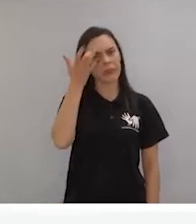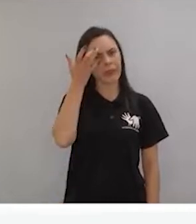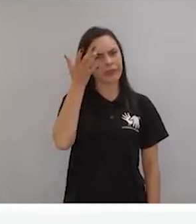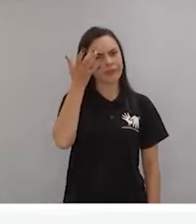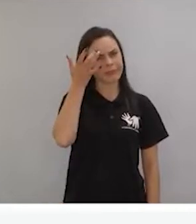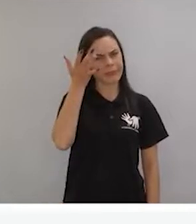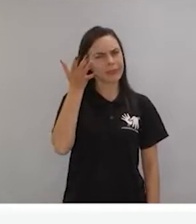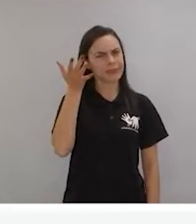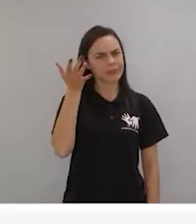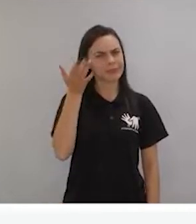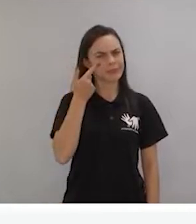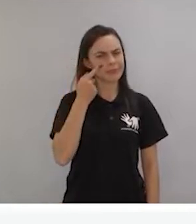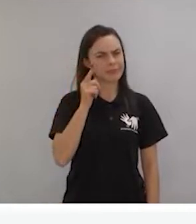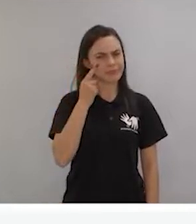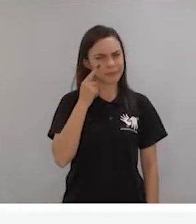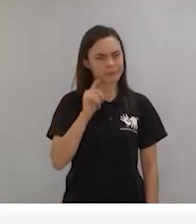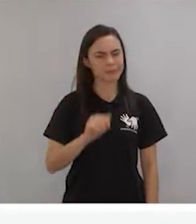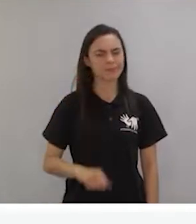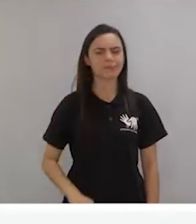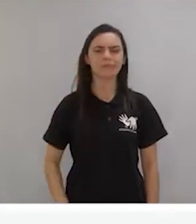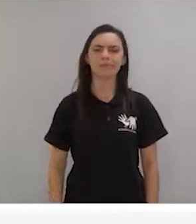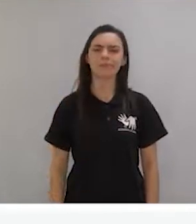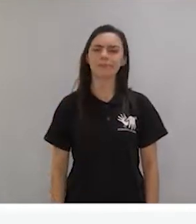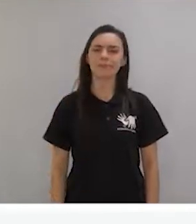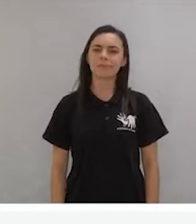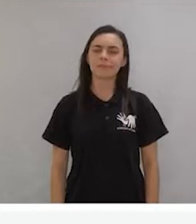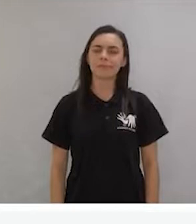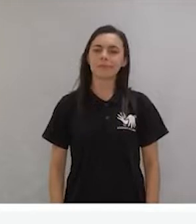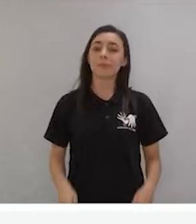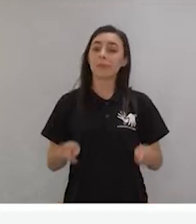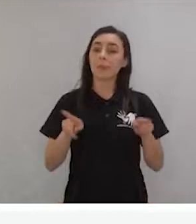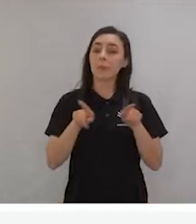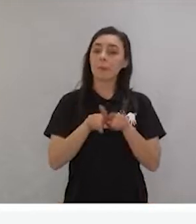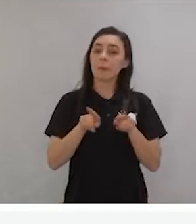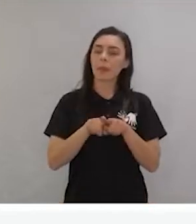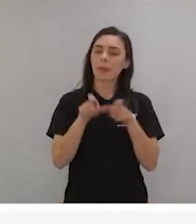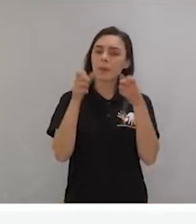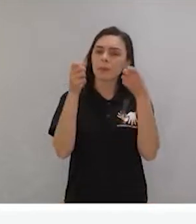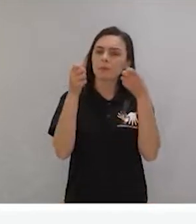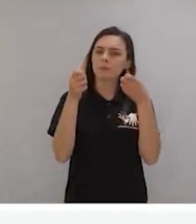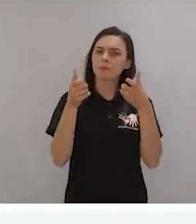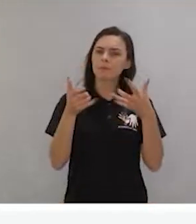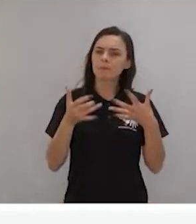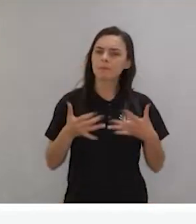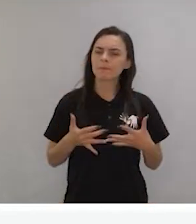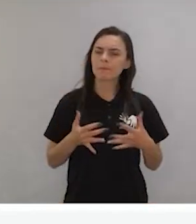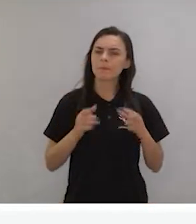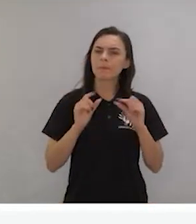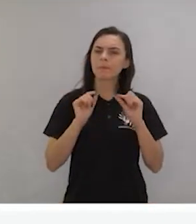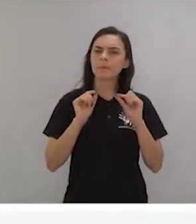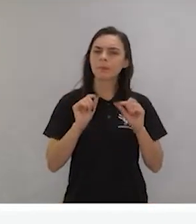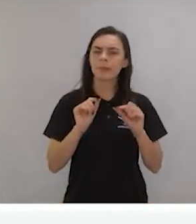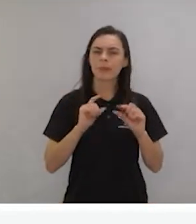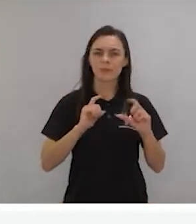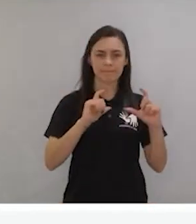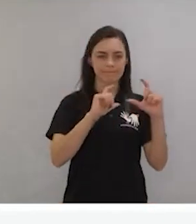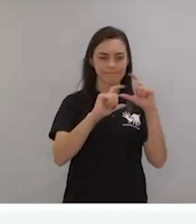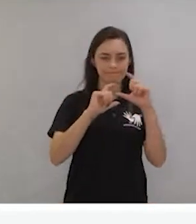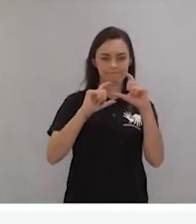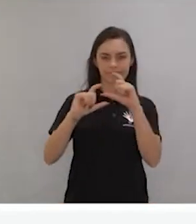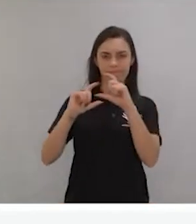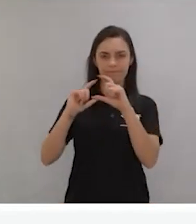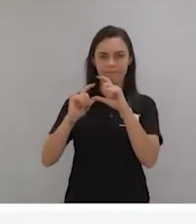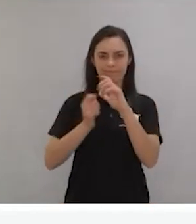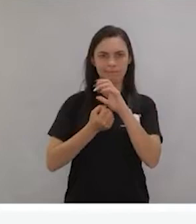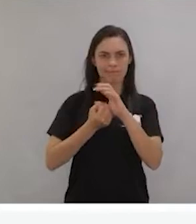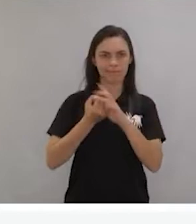Já tá mais fácil para vocês adivinharem aí em casa. Ele falava que saiu de dentro